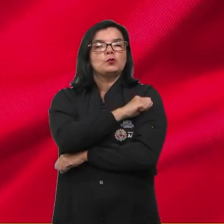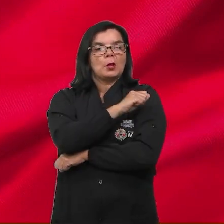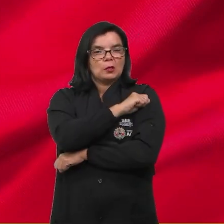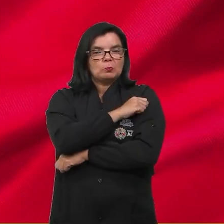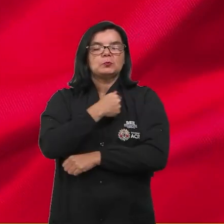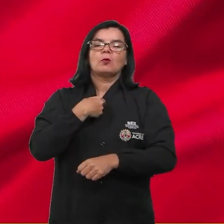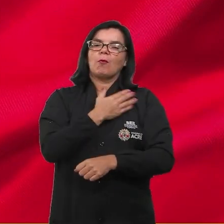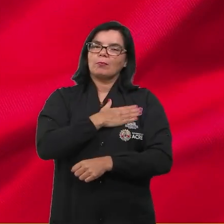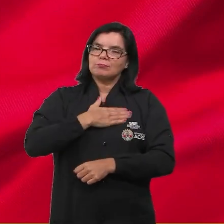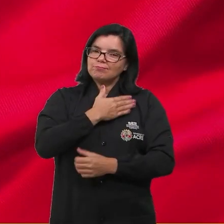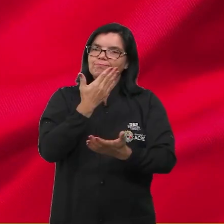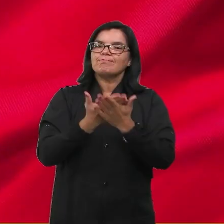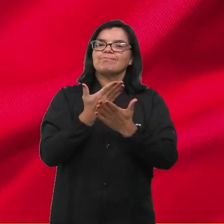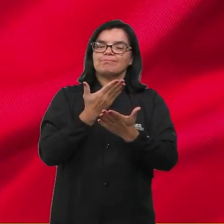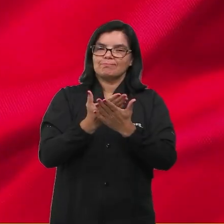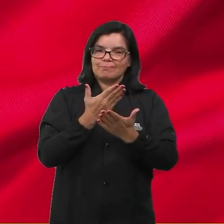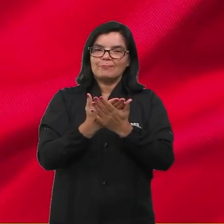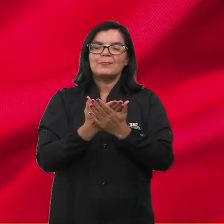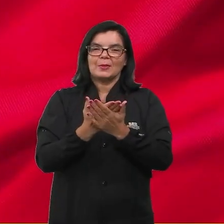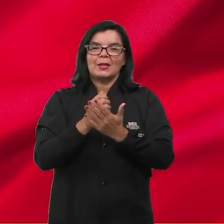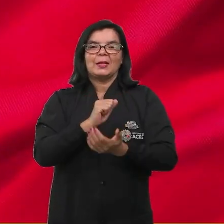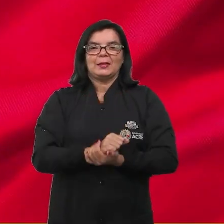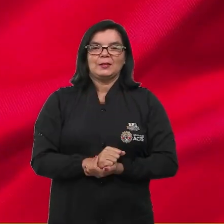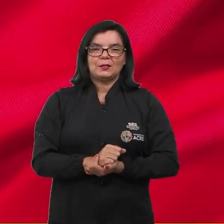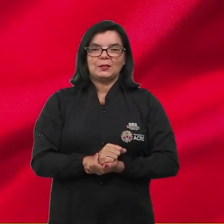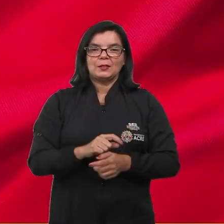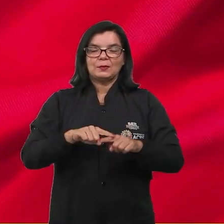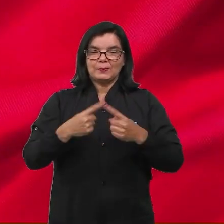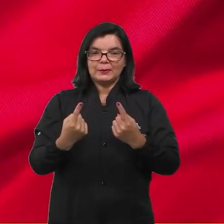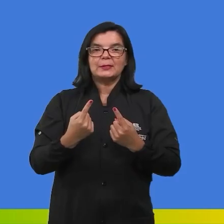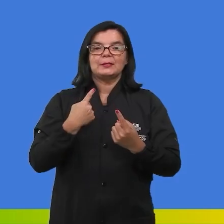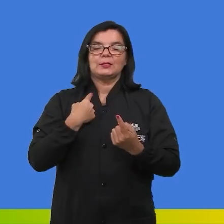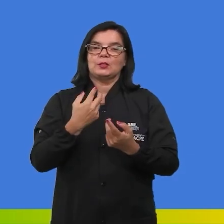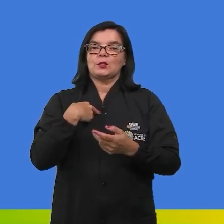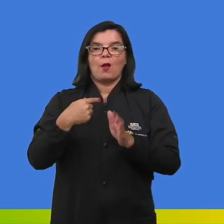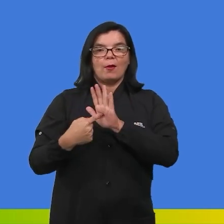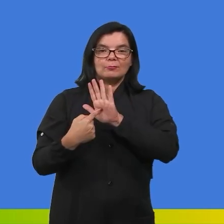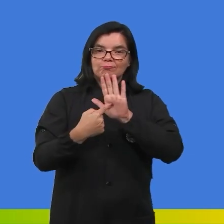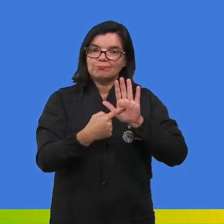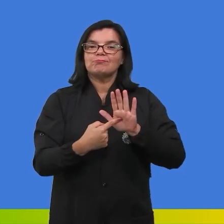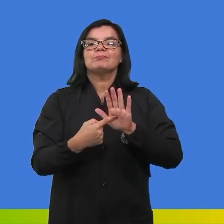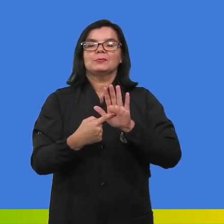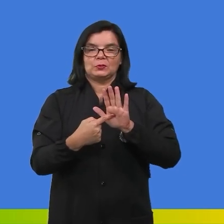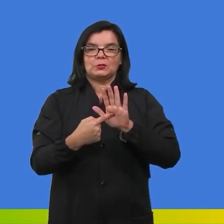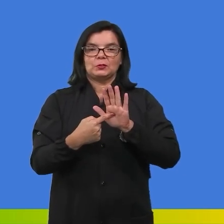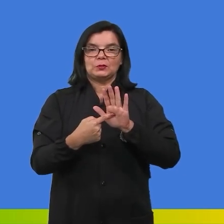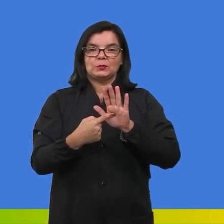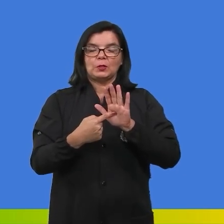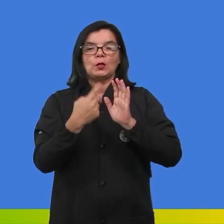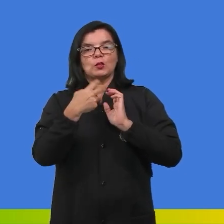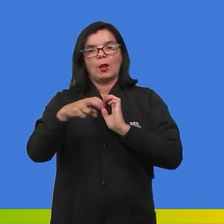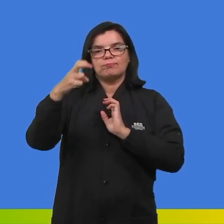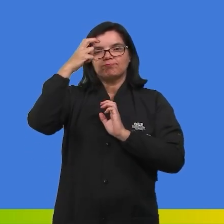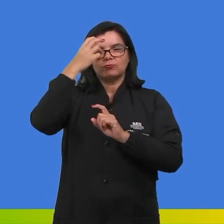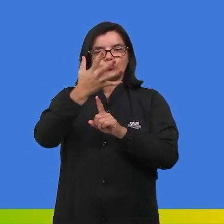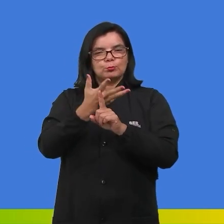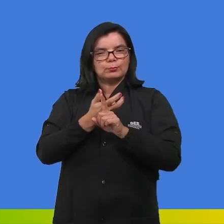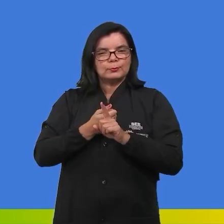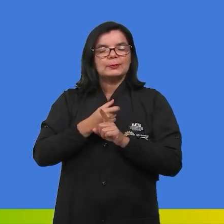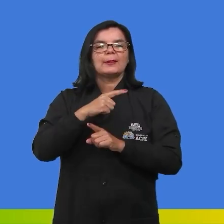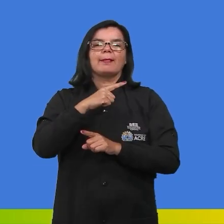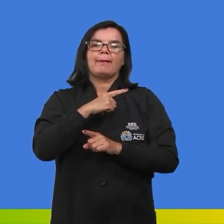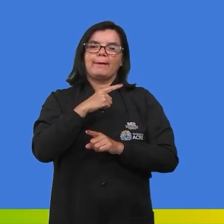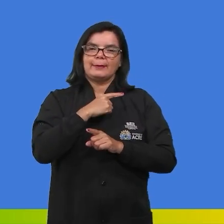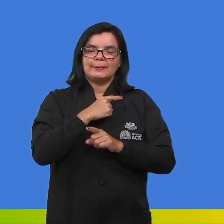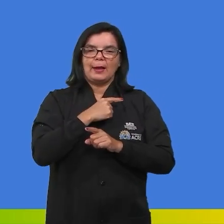muito de estudar, muitos de vocês gostam por causa de los Muertos, né, com a representação artístico-cultural, onde